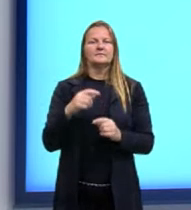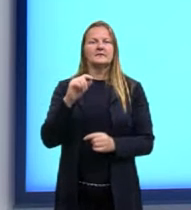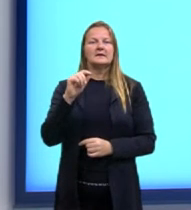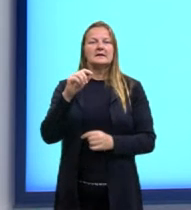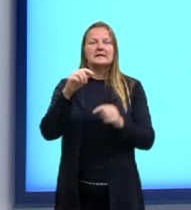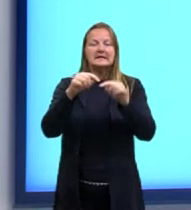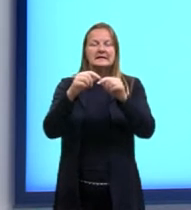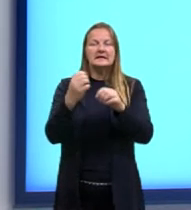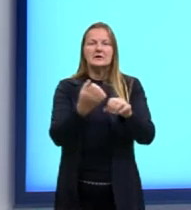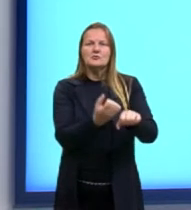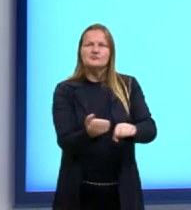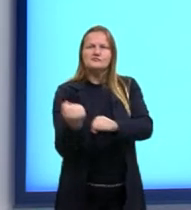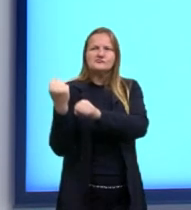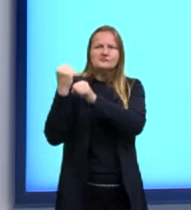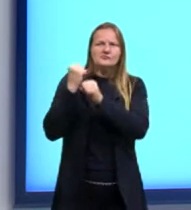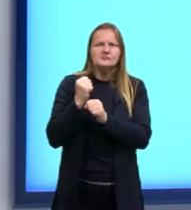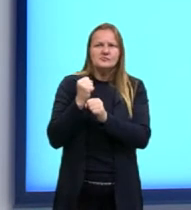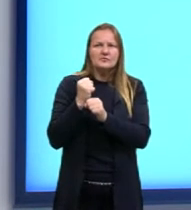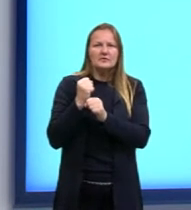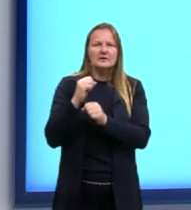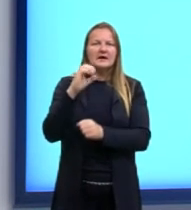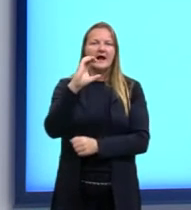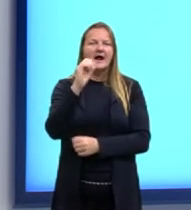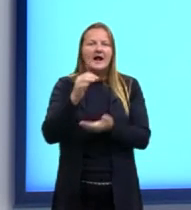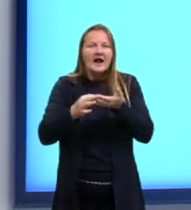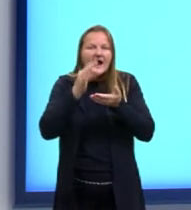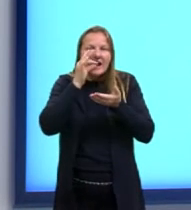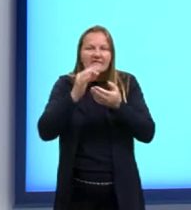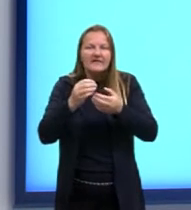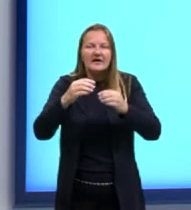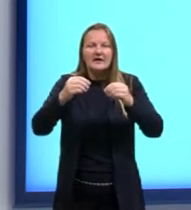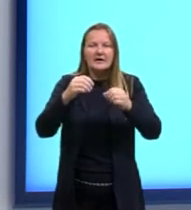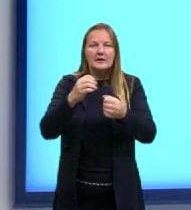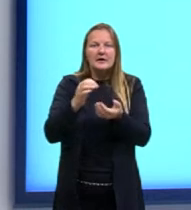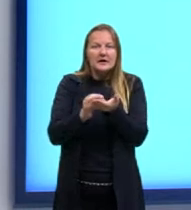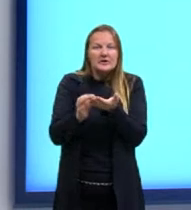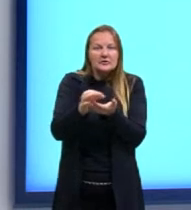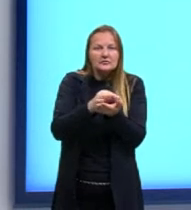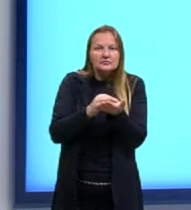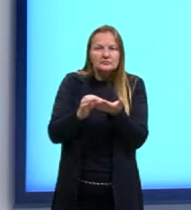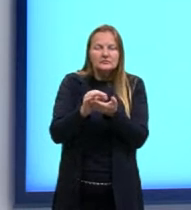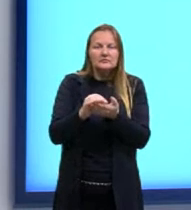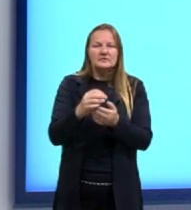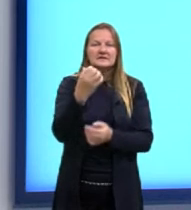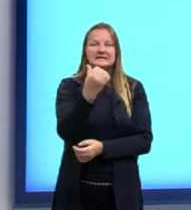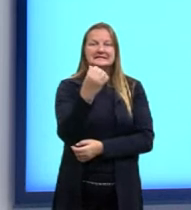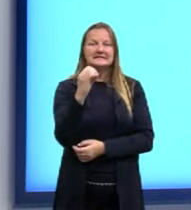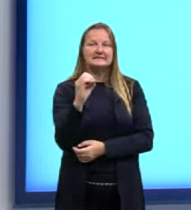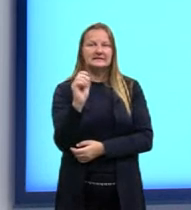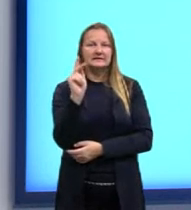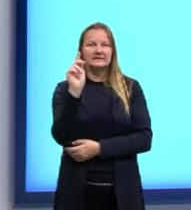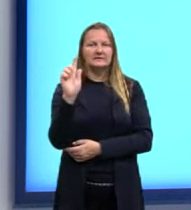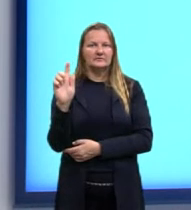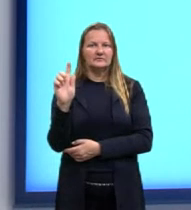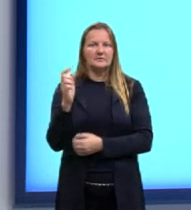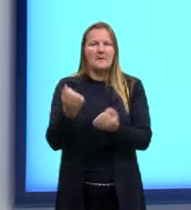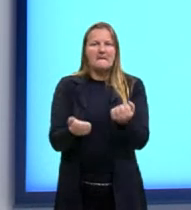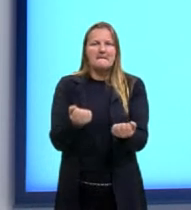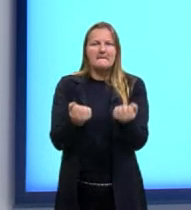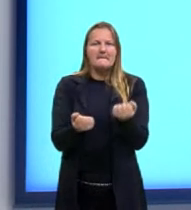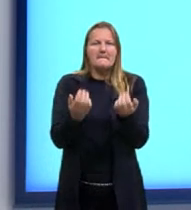sacas de café sendo que cada sacas ali cada saca vai ter 60 quilogramas então é